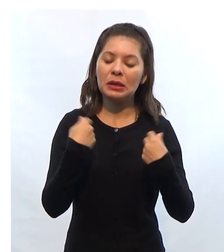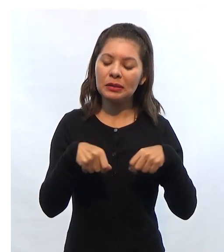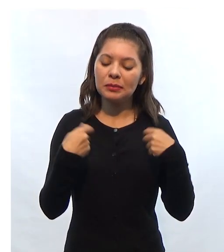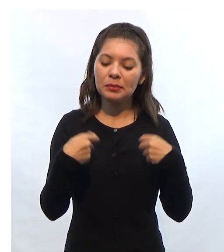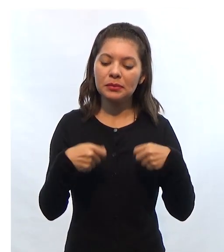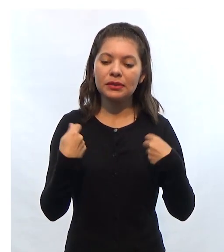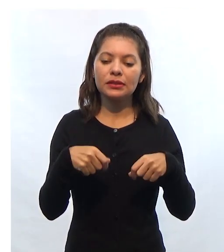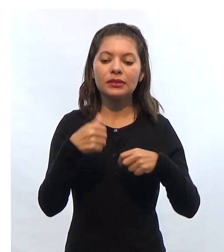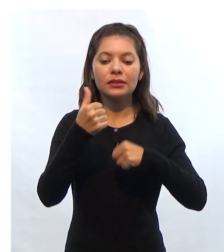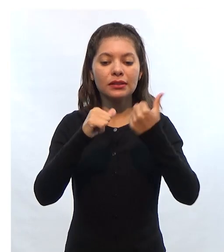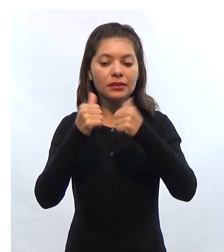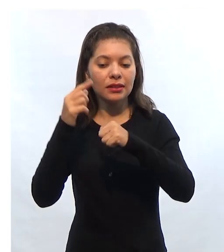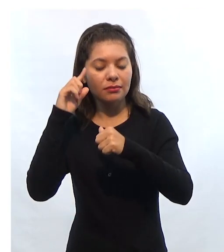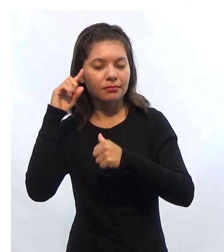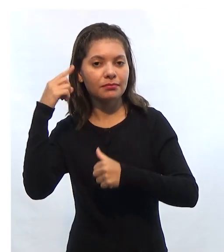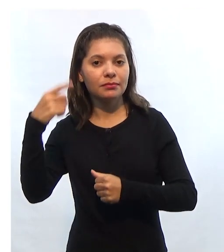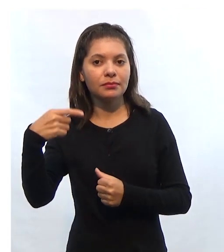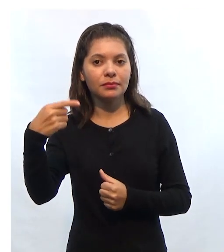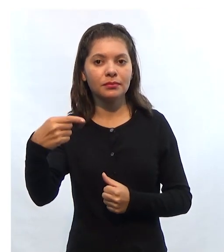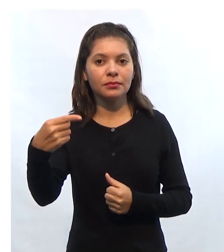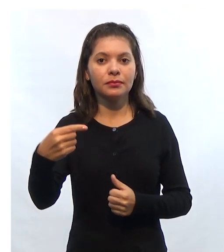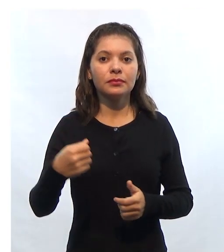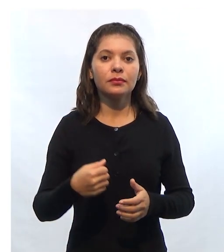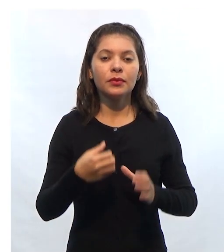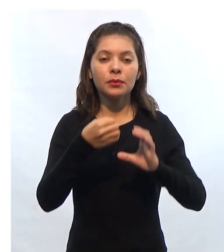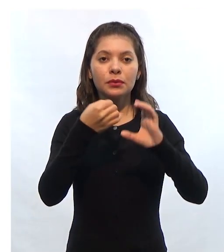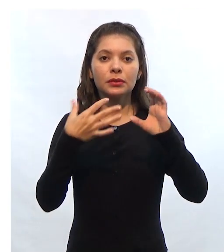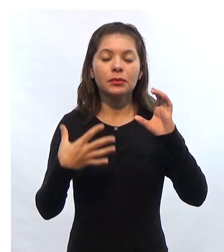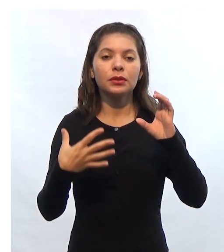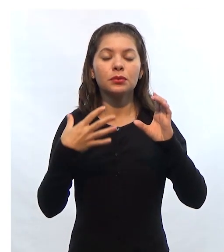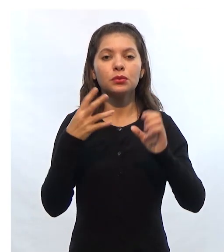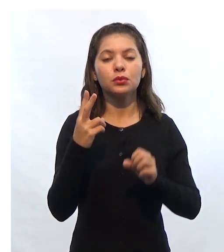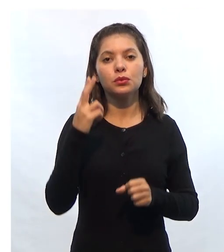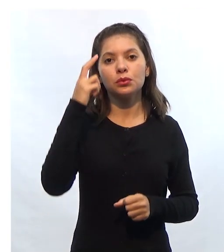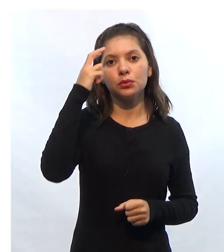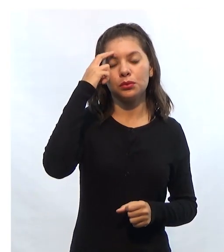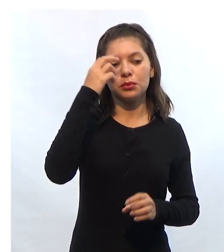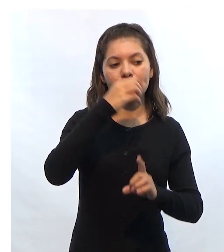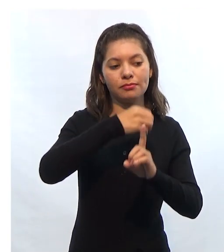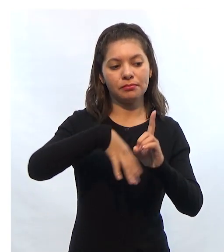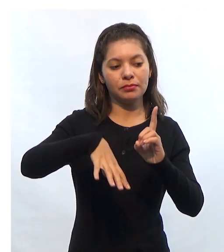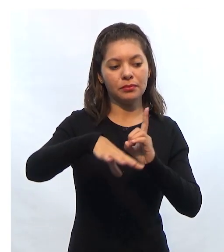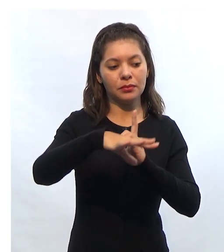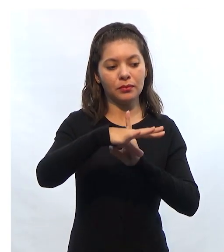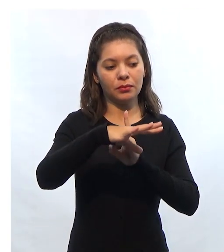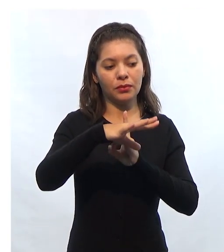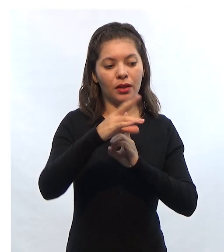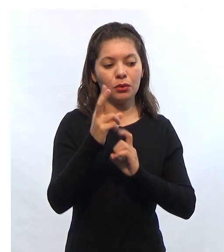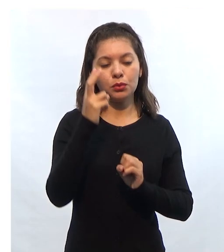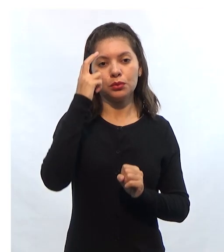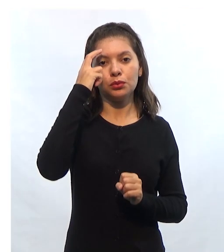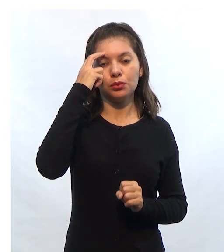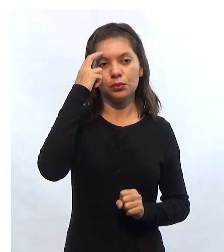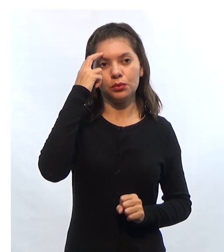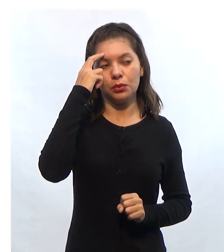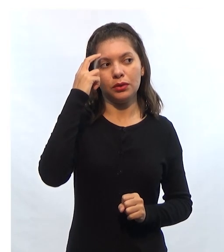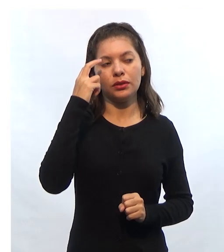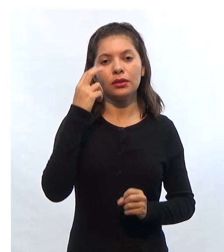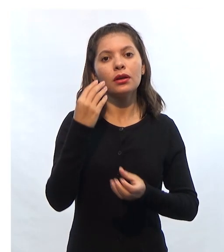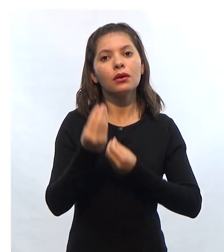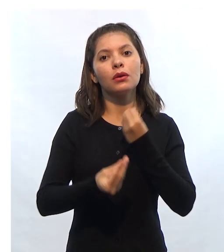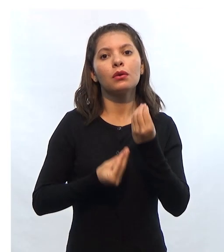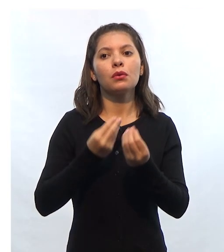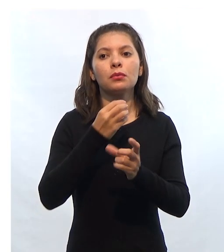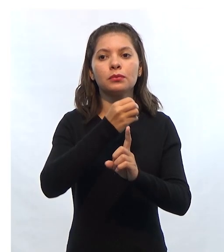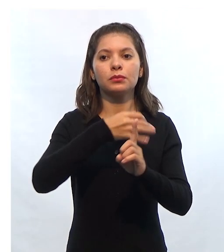inflação, tudo isso que a gente acompanha no dia a dia. Os aspectos culturais e sociais, que são a cultura, né,